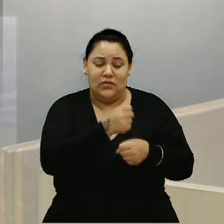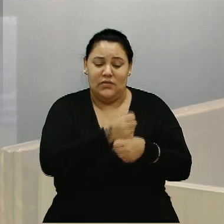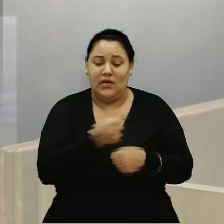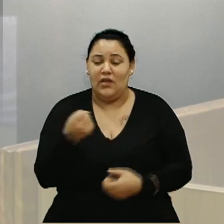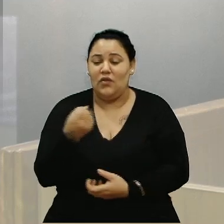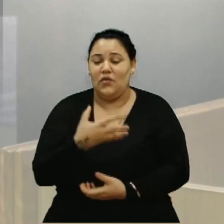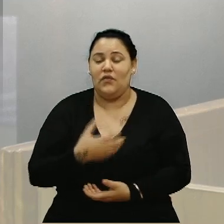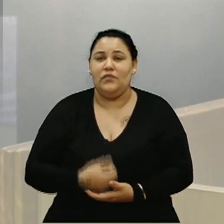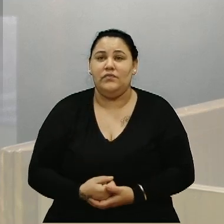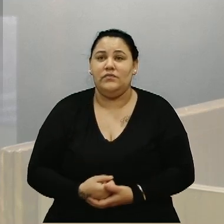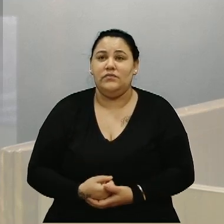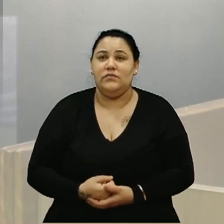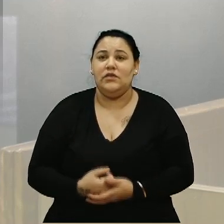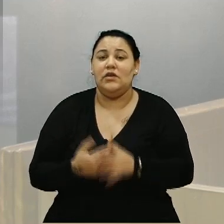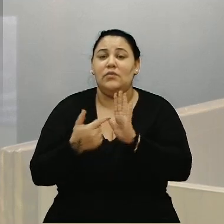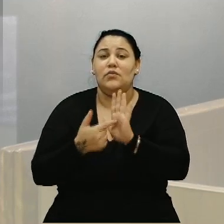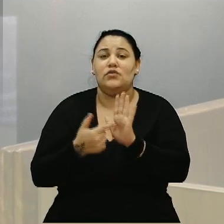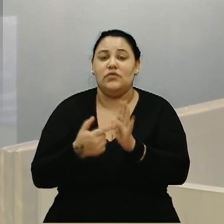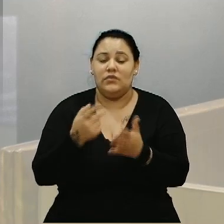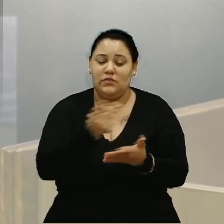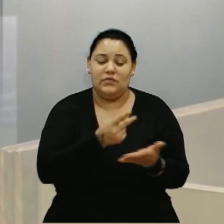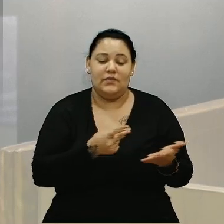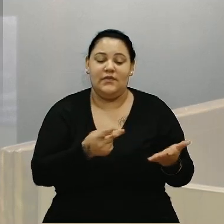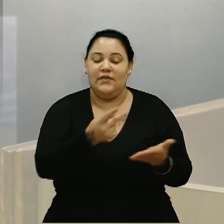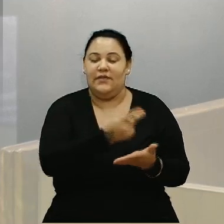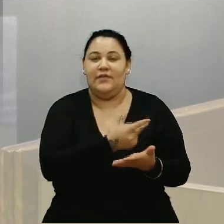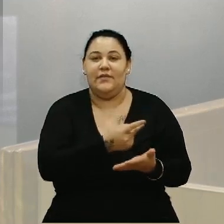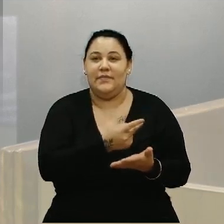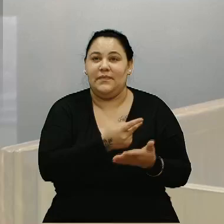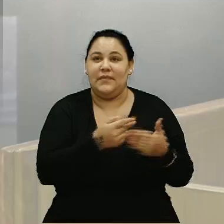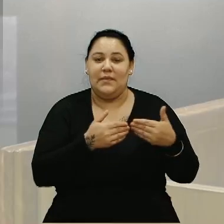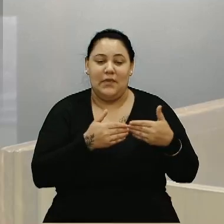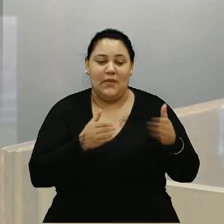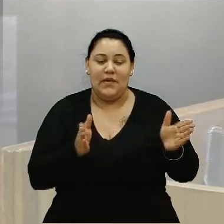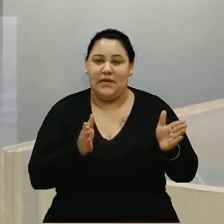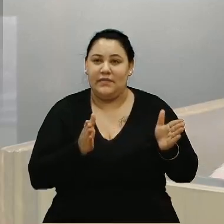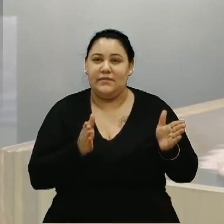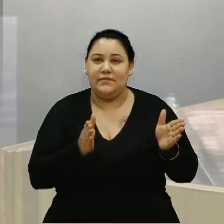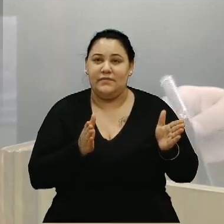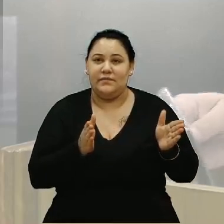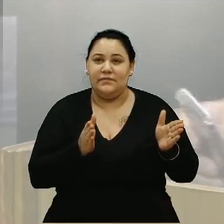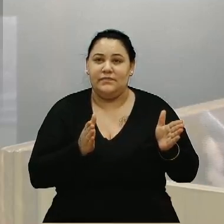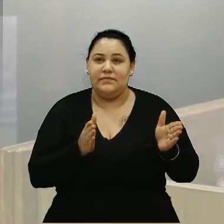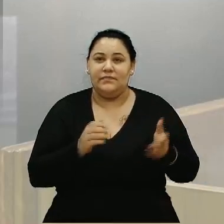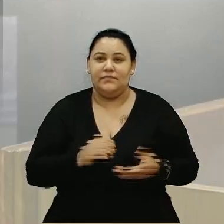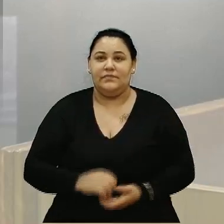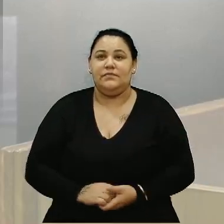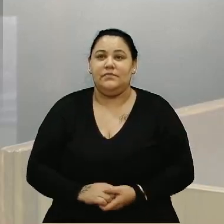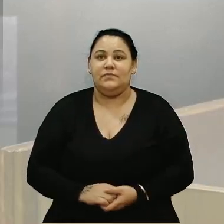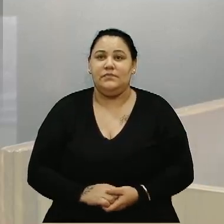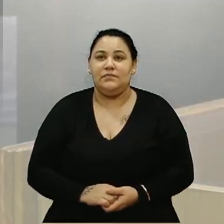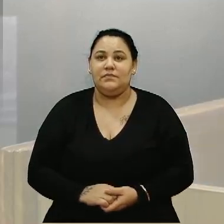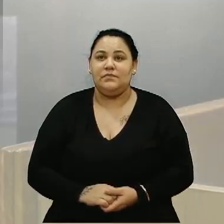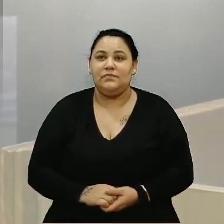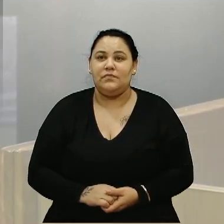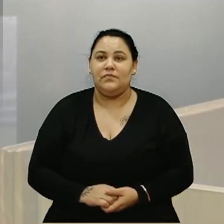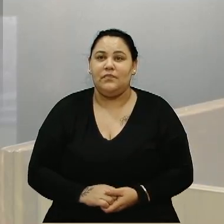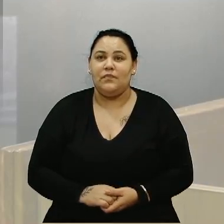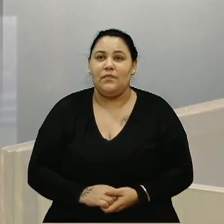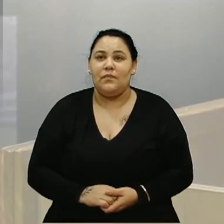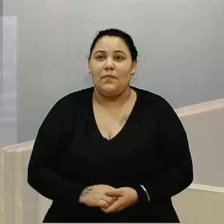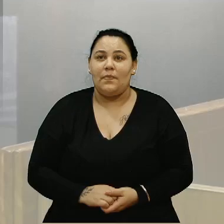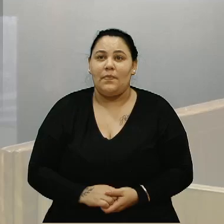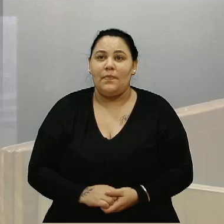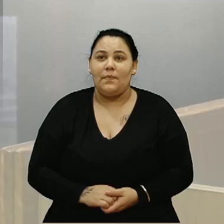Me mostrou o papel com desenho aberto, é aberto igual ao da escadaria. Bom, vamos lá.